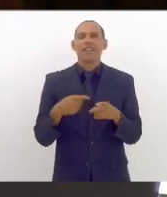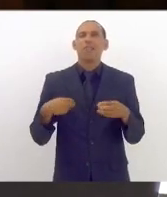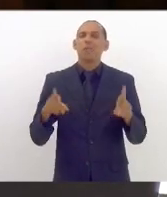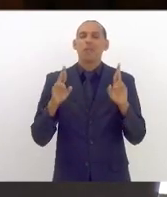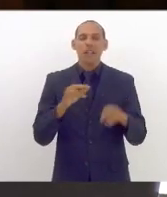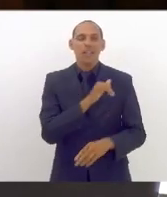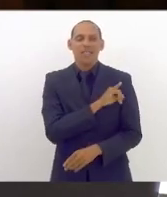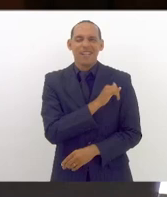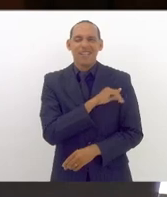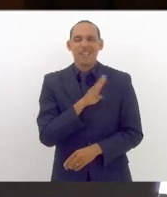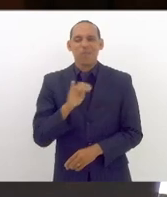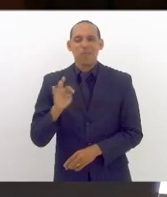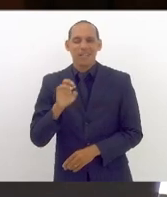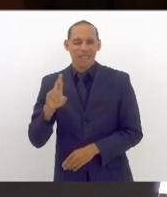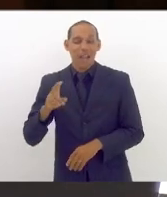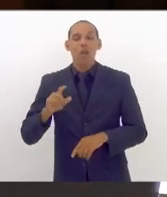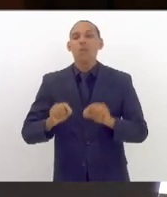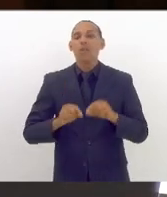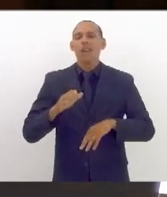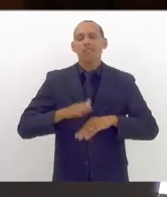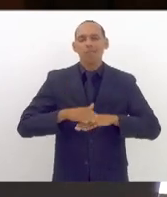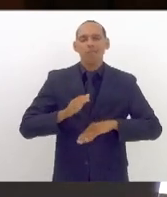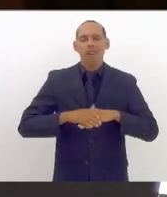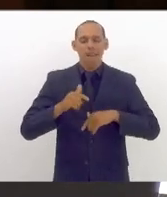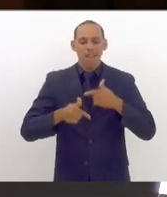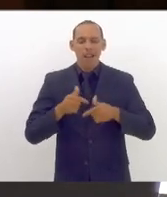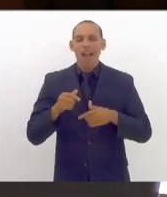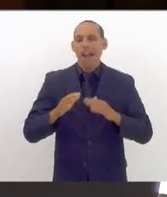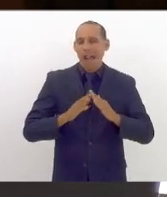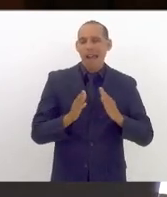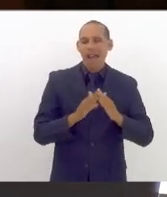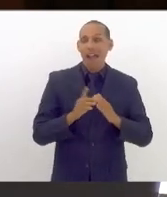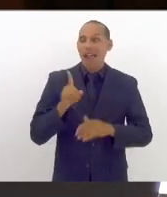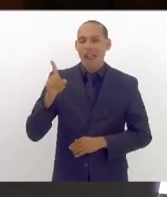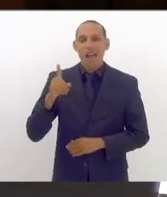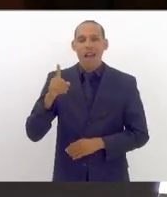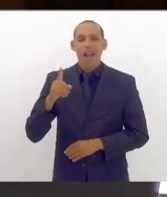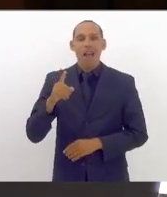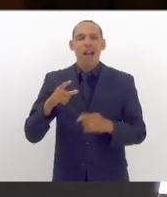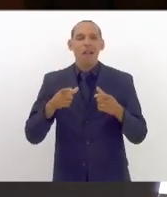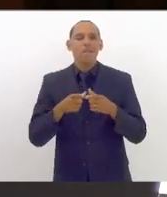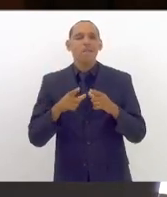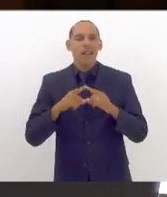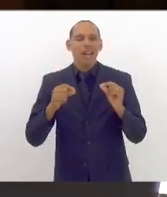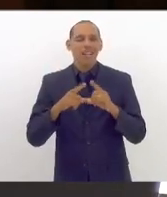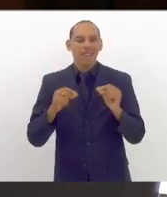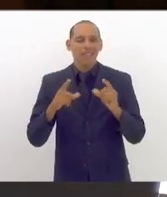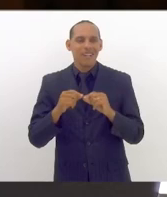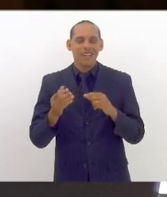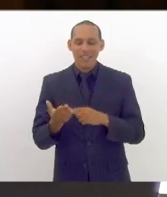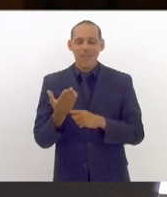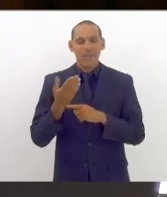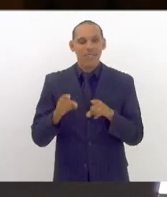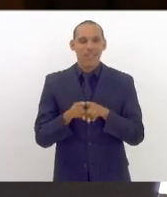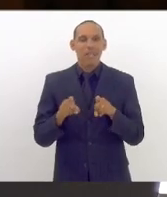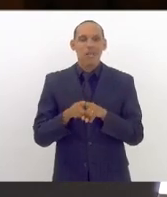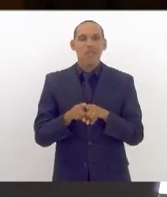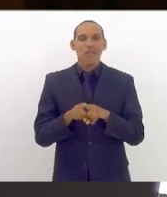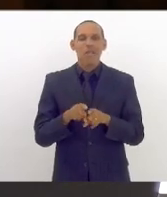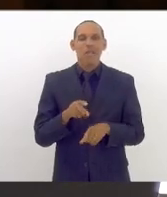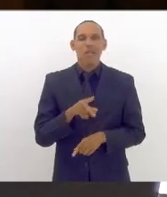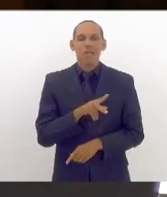dessa vez né evitar fácil dever de casa vamos ter várias pessoas provavelmente aí em Brasília né e que nosso Presidente